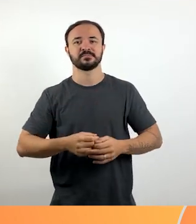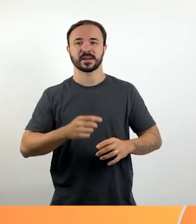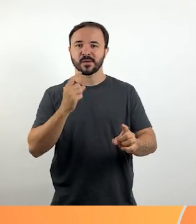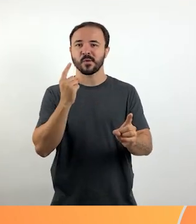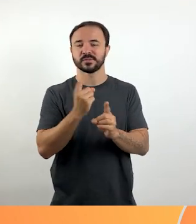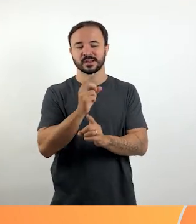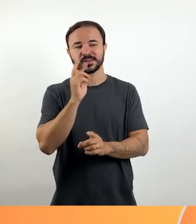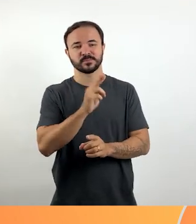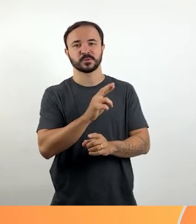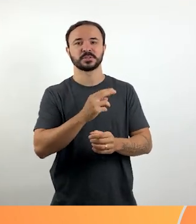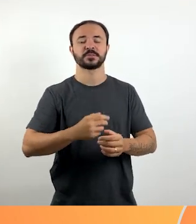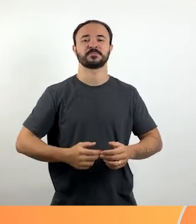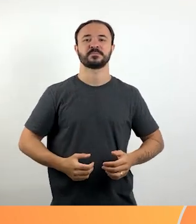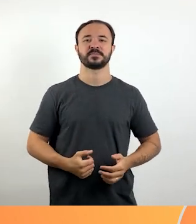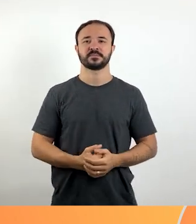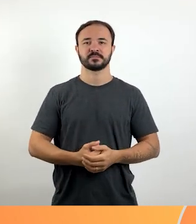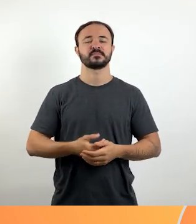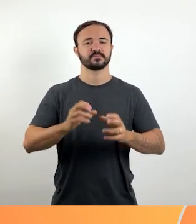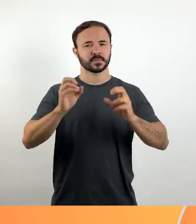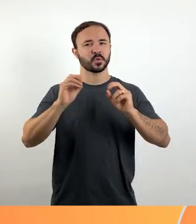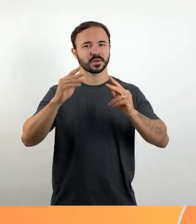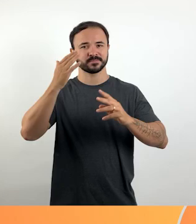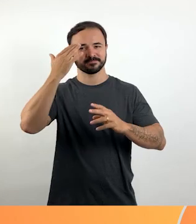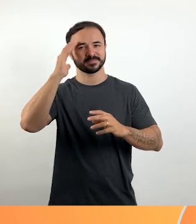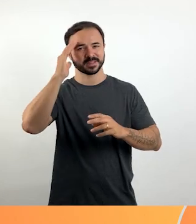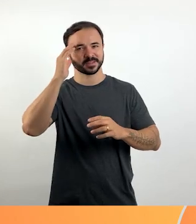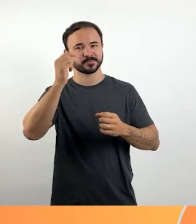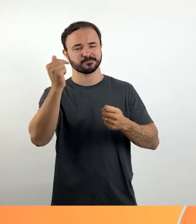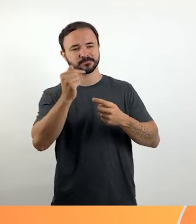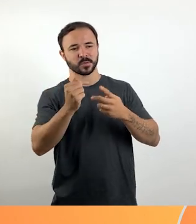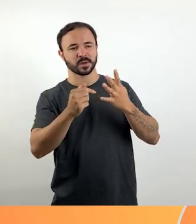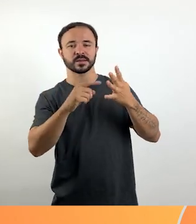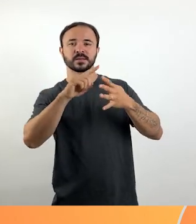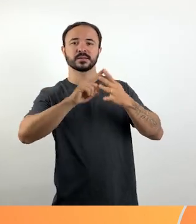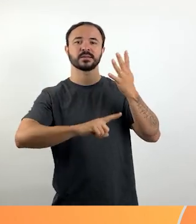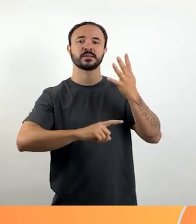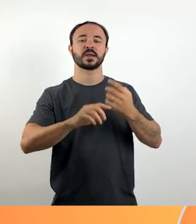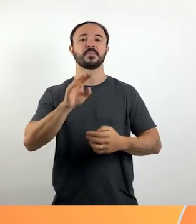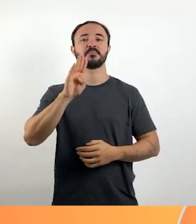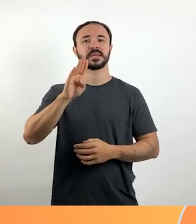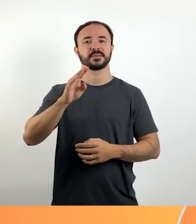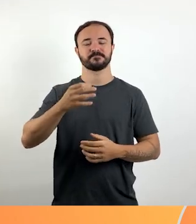o resultado. Certinho? Entendido aí? Marcamos aí a letra B. E